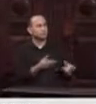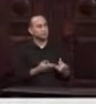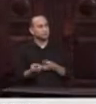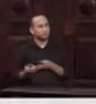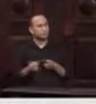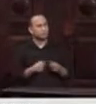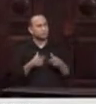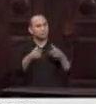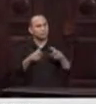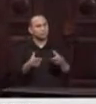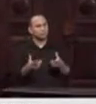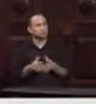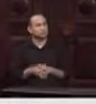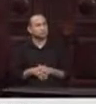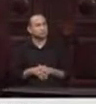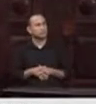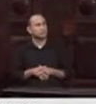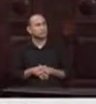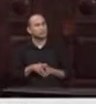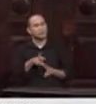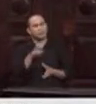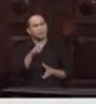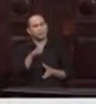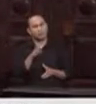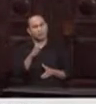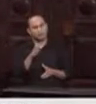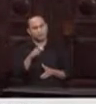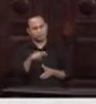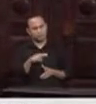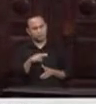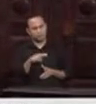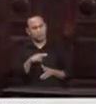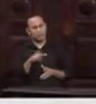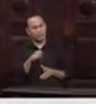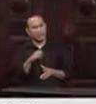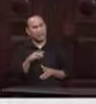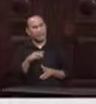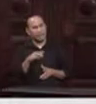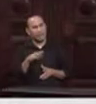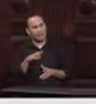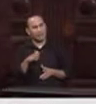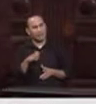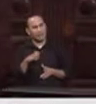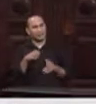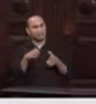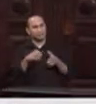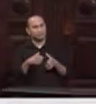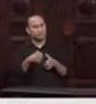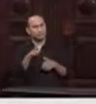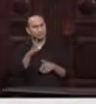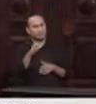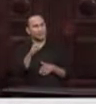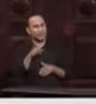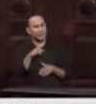visitando a localidade de Vargem Alegre, ali em Barra do Piraí. Todos aqui conhecemos, né?